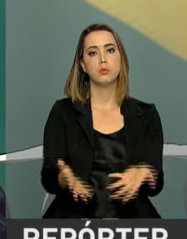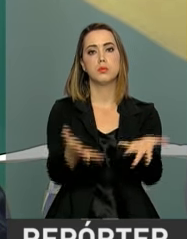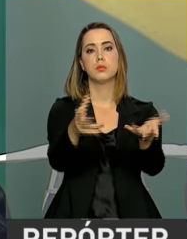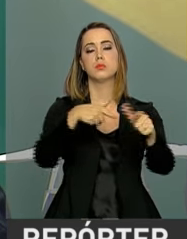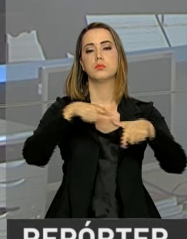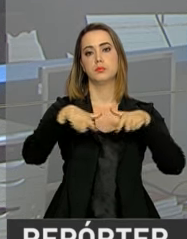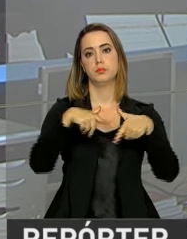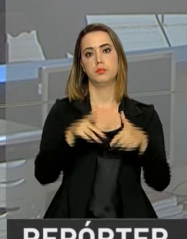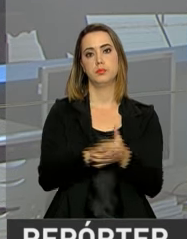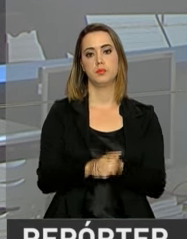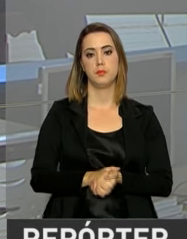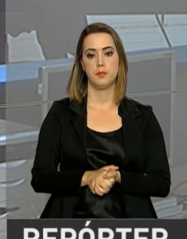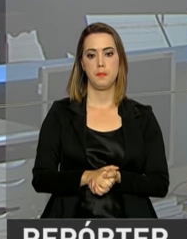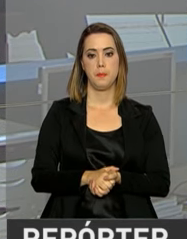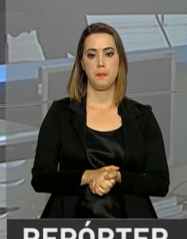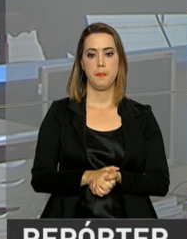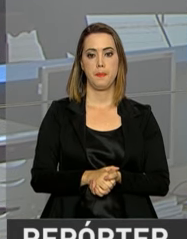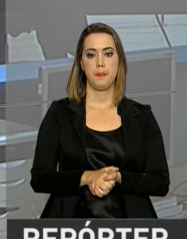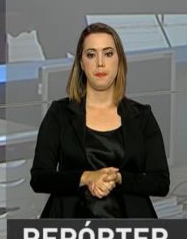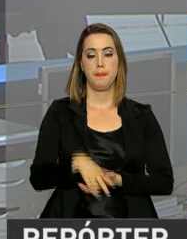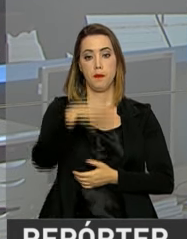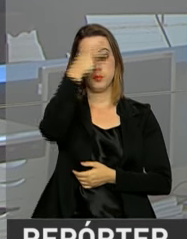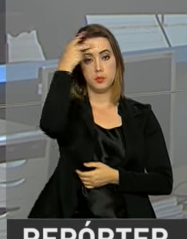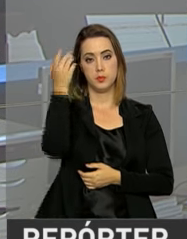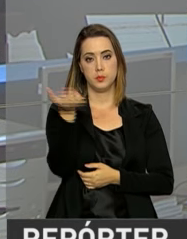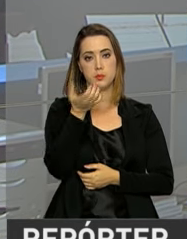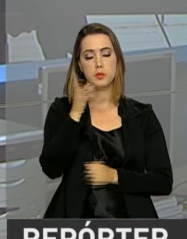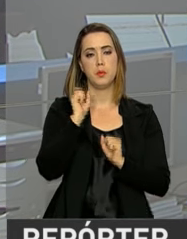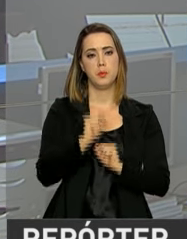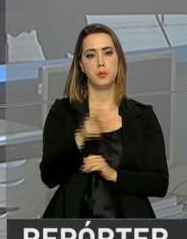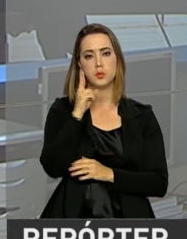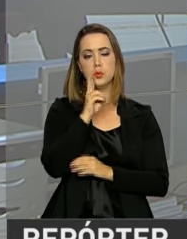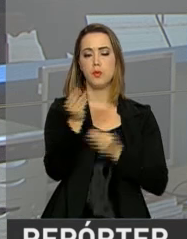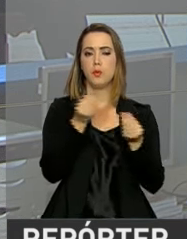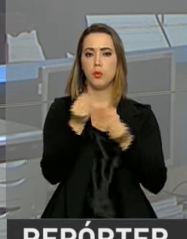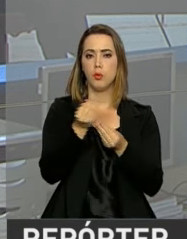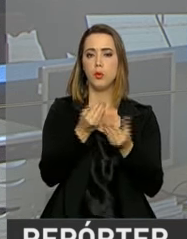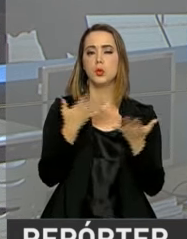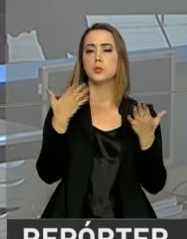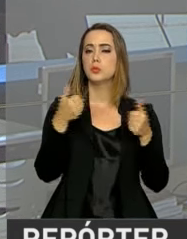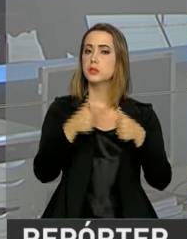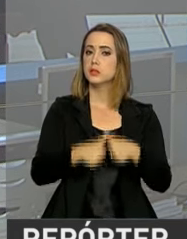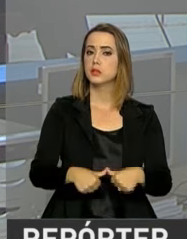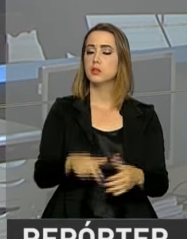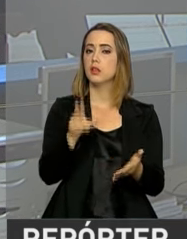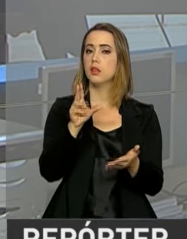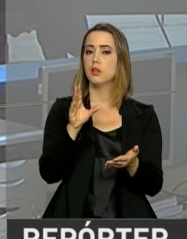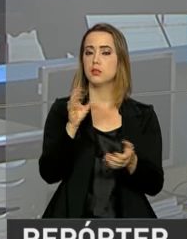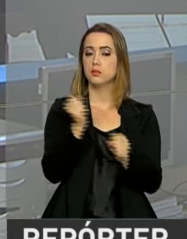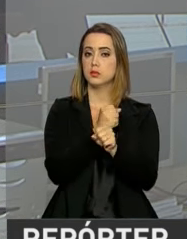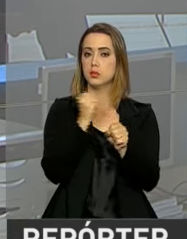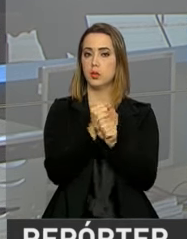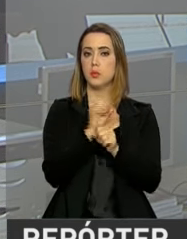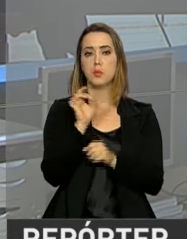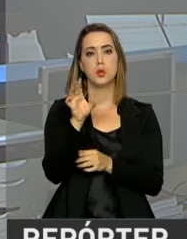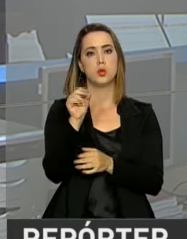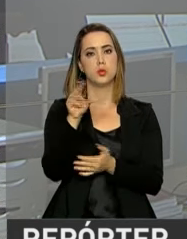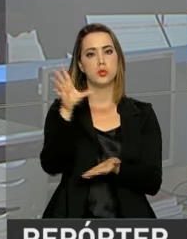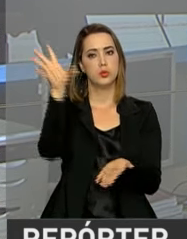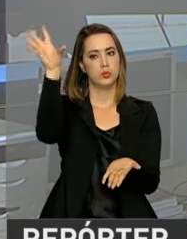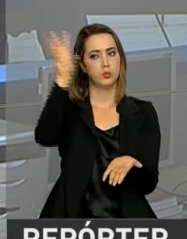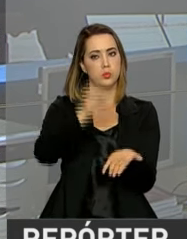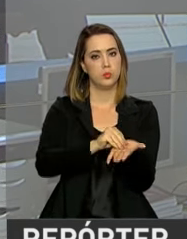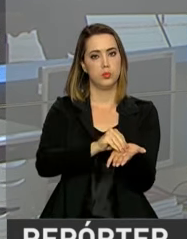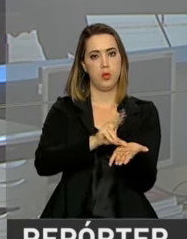gerar empregos. E quem quiser pode acompanhar o andamento das obras e dar sugestões. Basta baixar o aplicativo